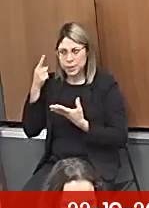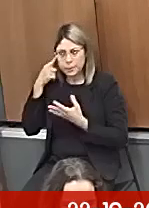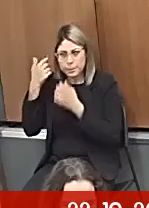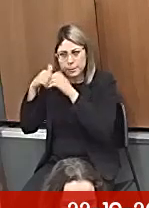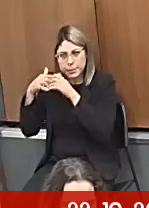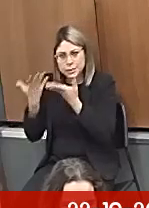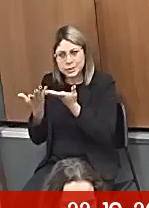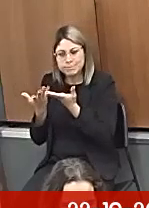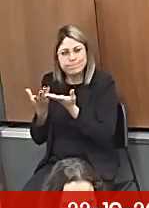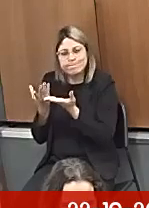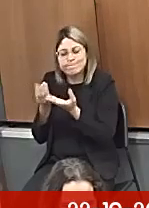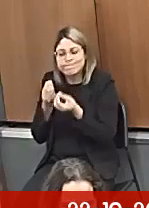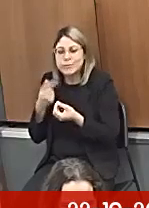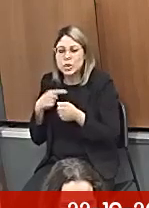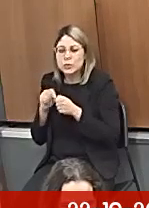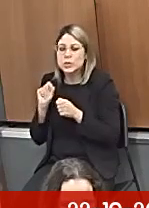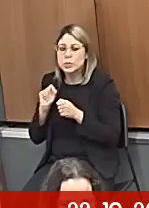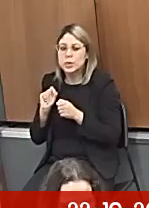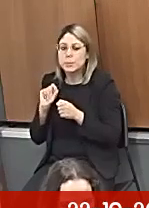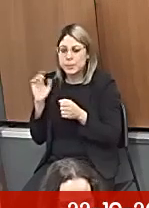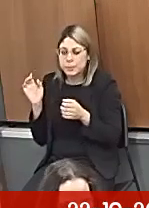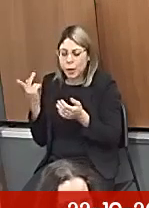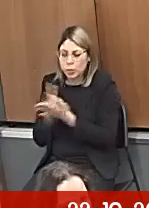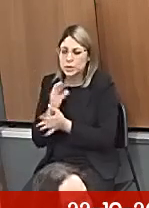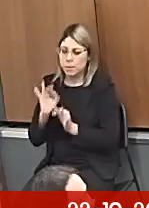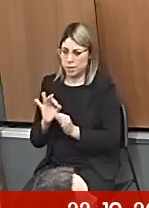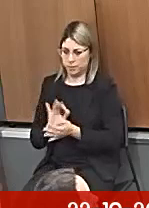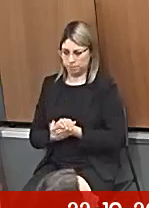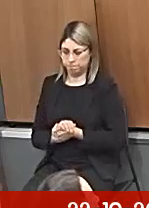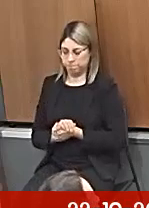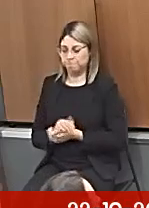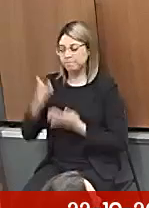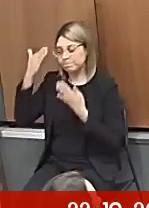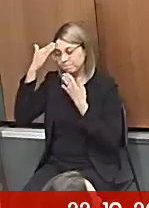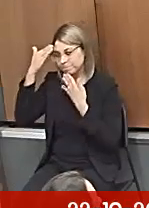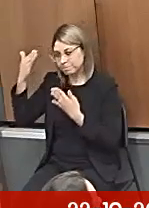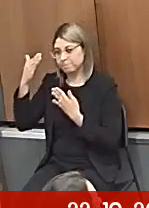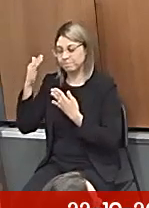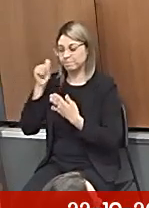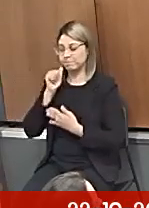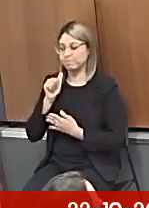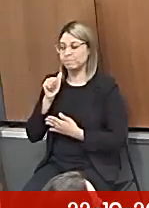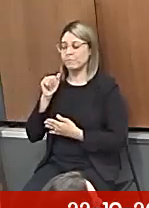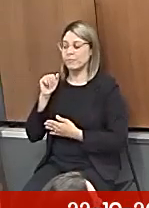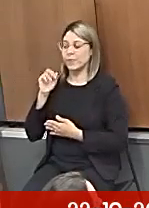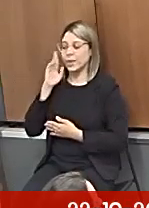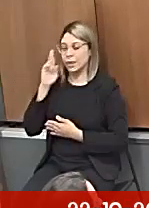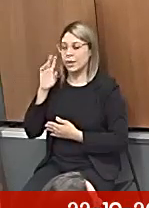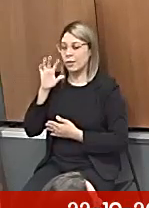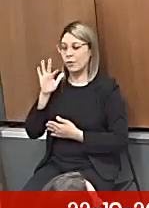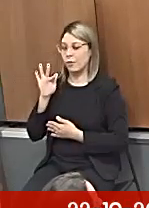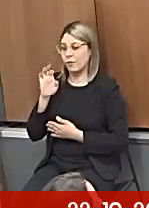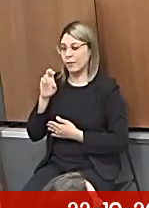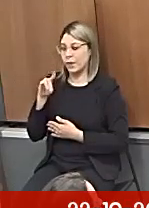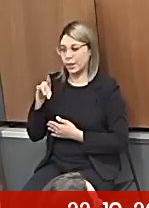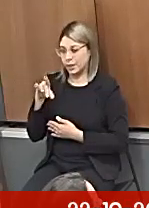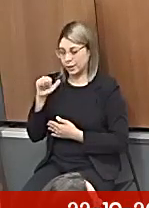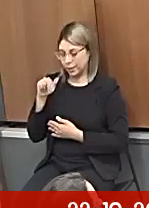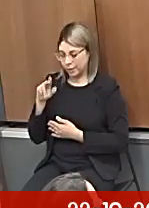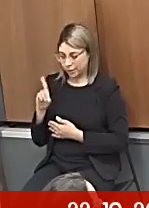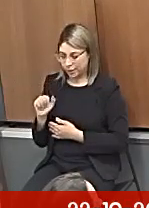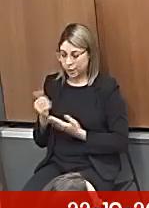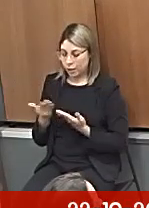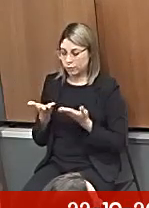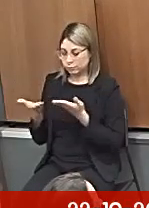no que a gente pode fazer, como ser efetivo. Muito obrigado, doutora Fernanda. Obrigado pela contribuição.